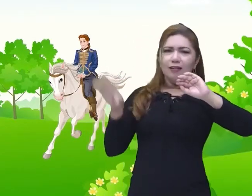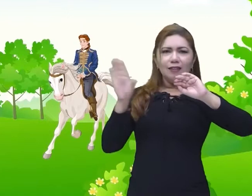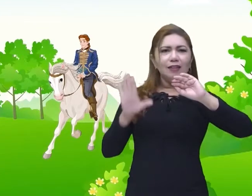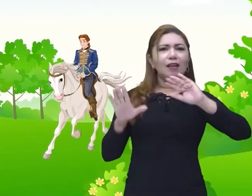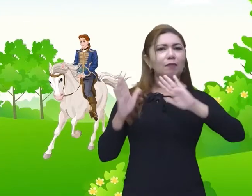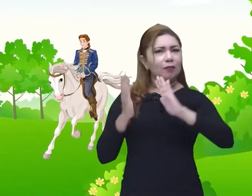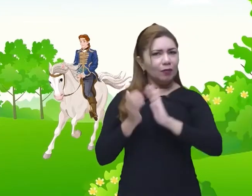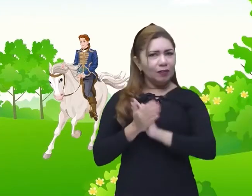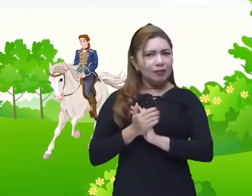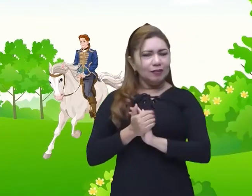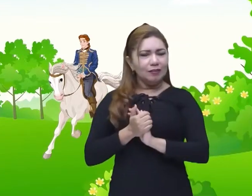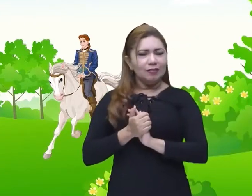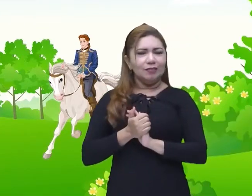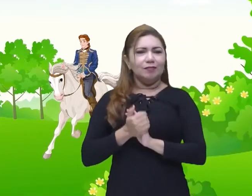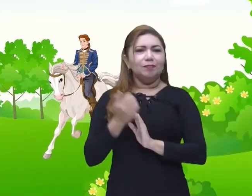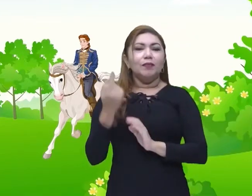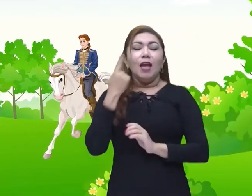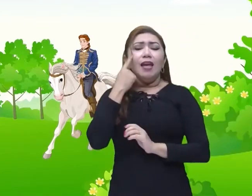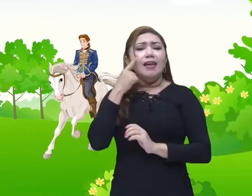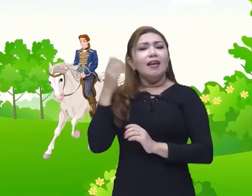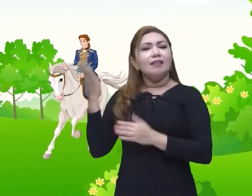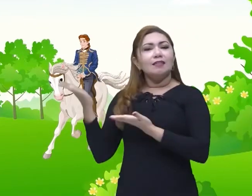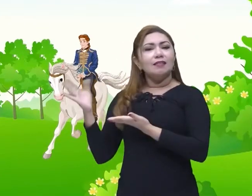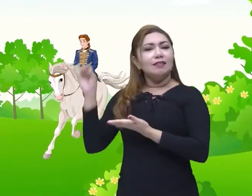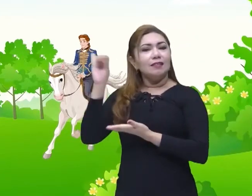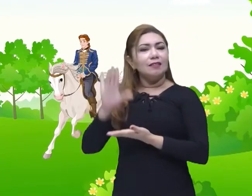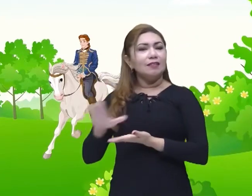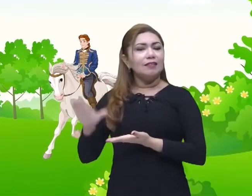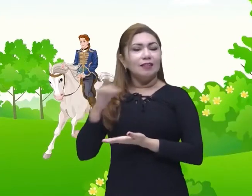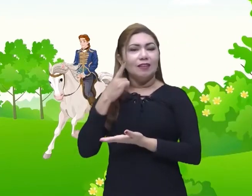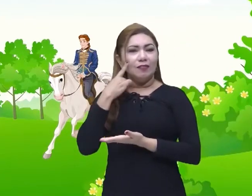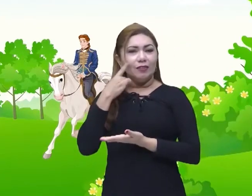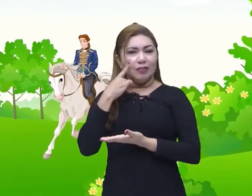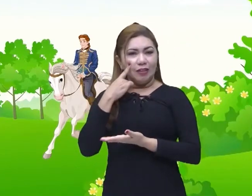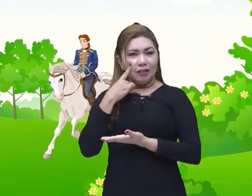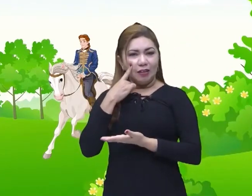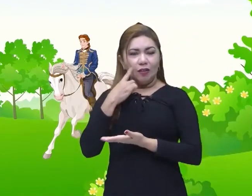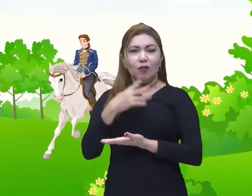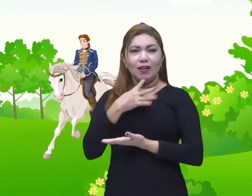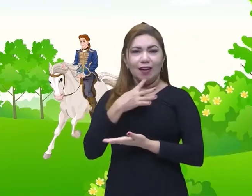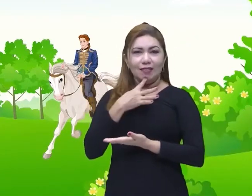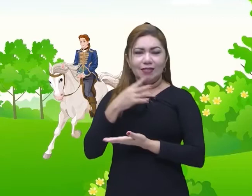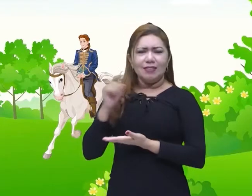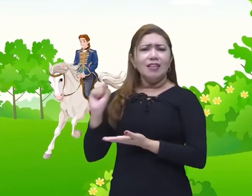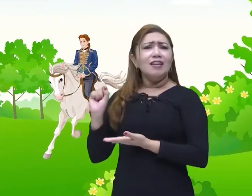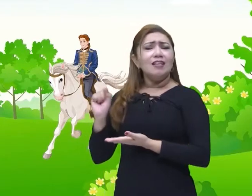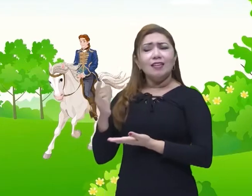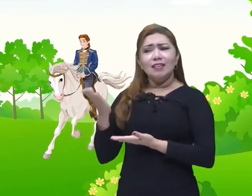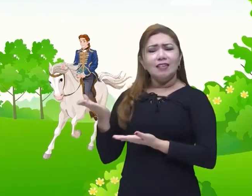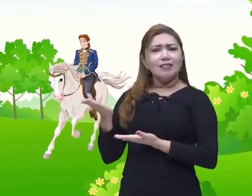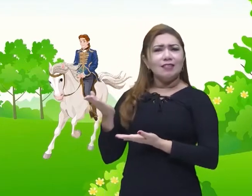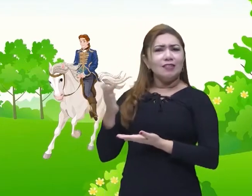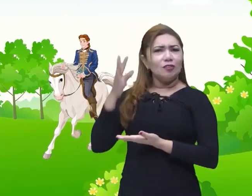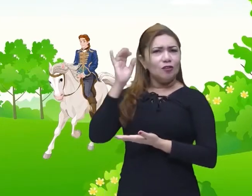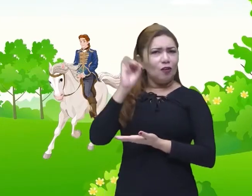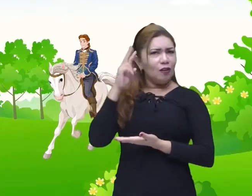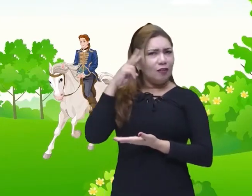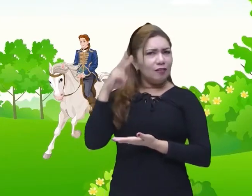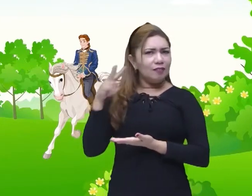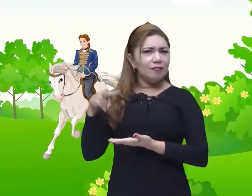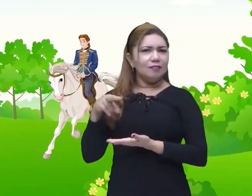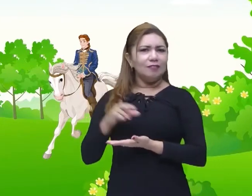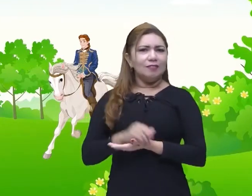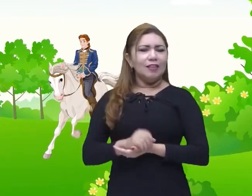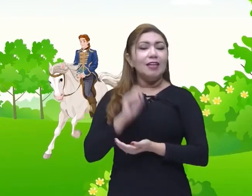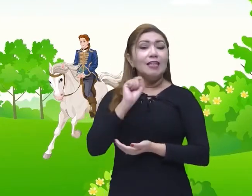Essa é muito fácil. Quem não conhece esses olhinhos brilhantes, de quem é essa história?